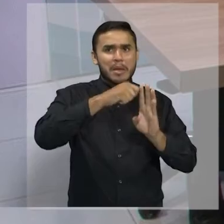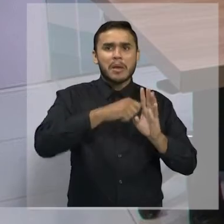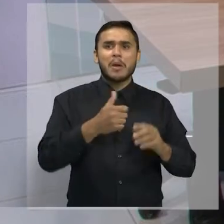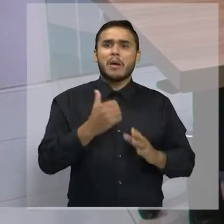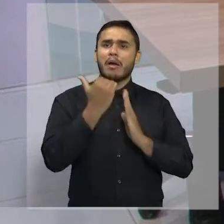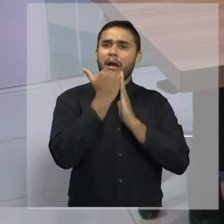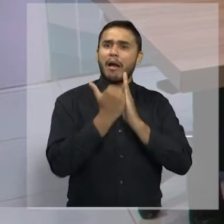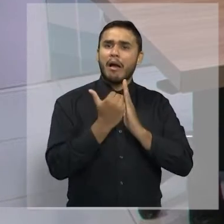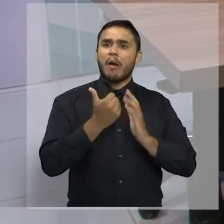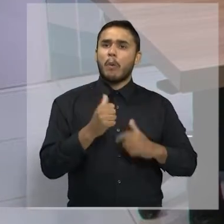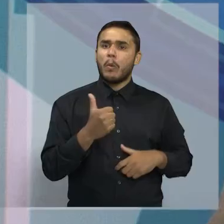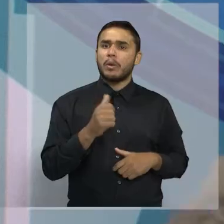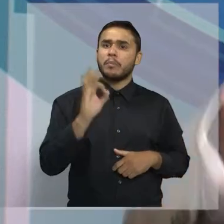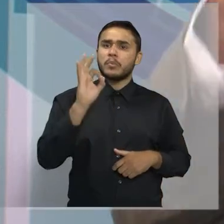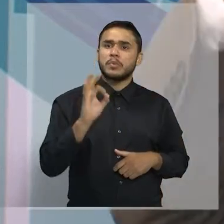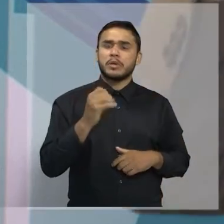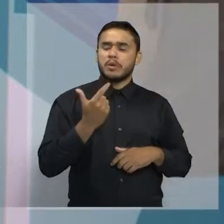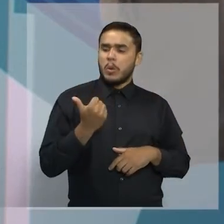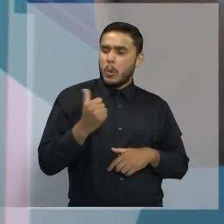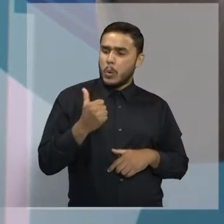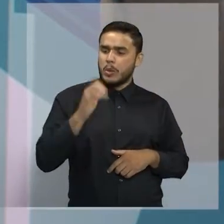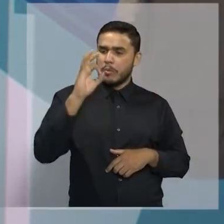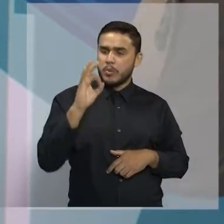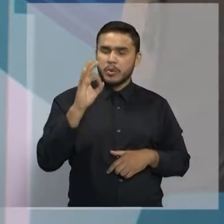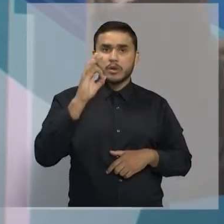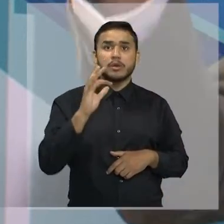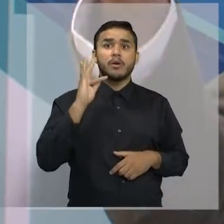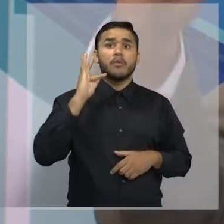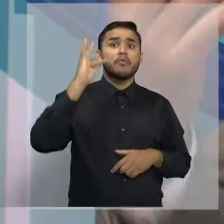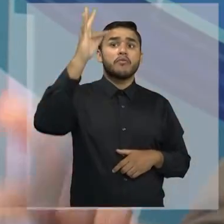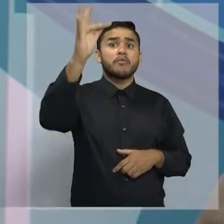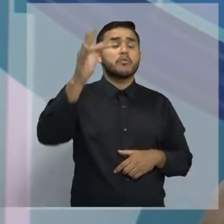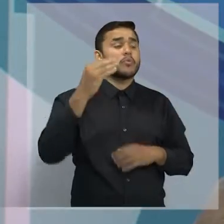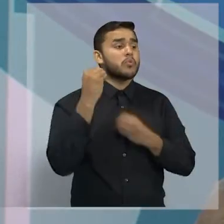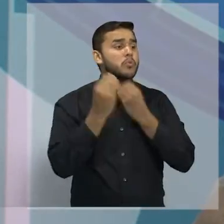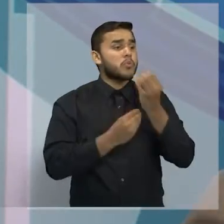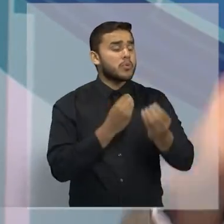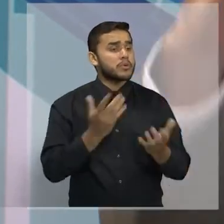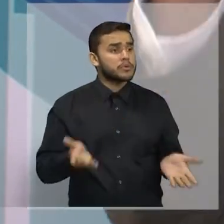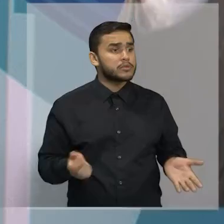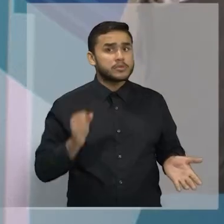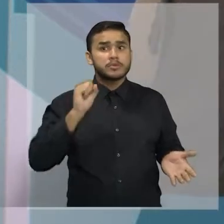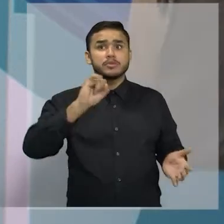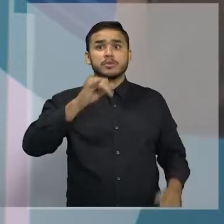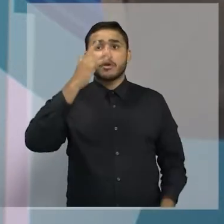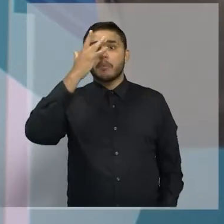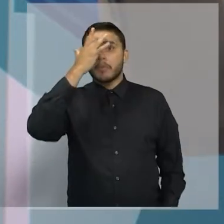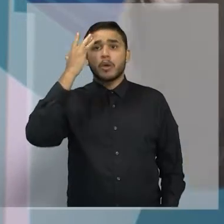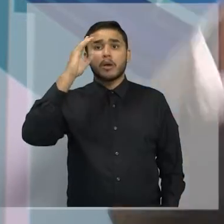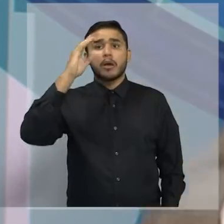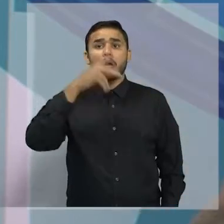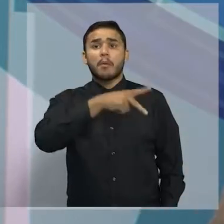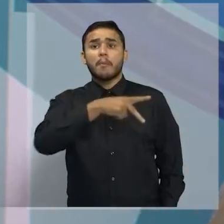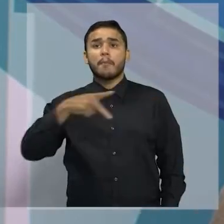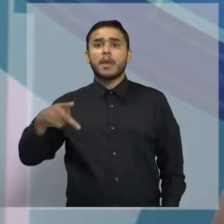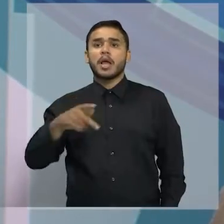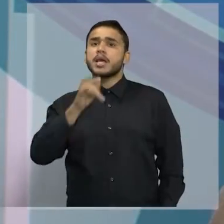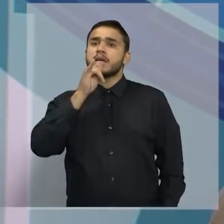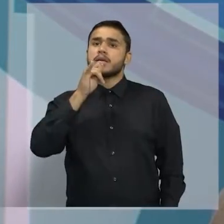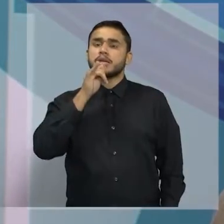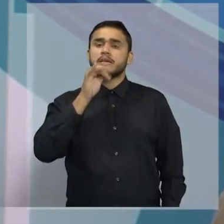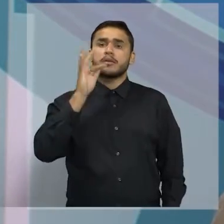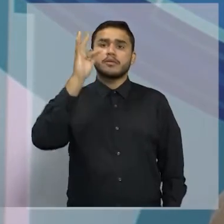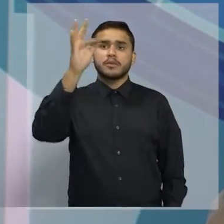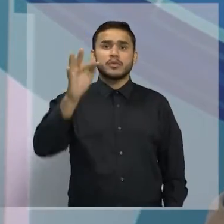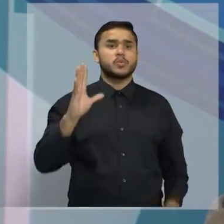desconto 11% do meu salário, mas sei lá o que é que vai acontecer daqui a 20 anos com o meu benefício, sei lá que vem um presidente da República lá na